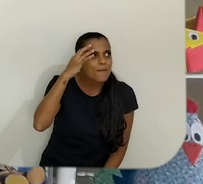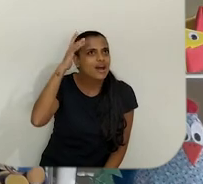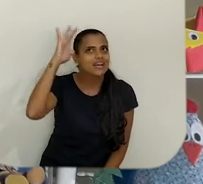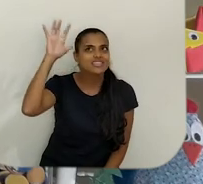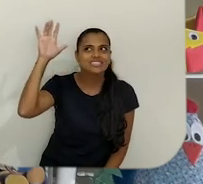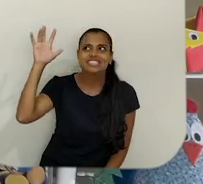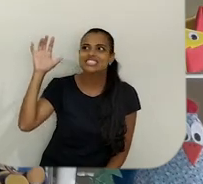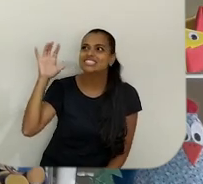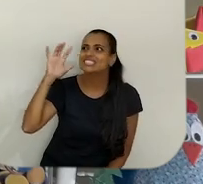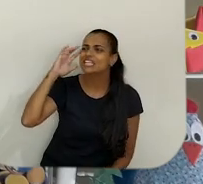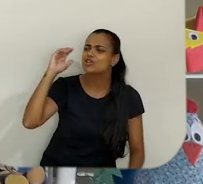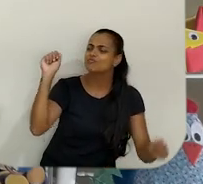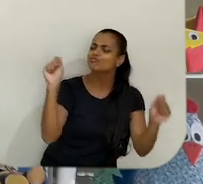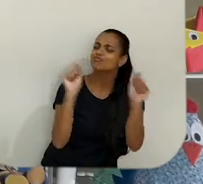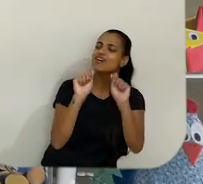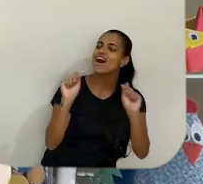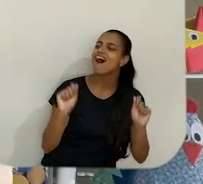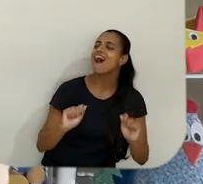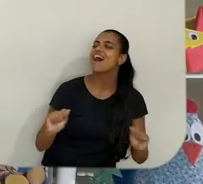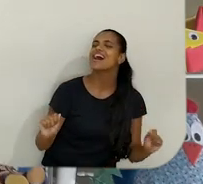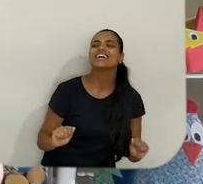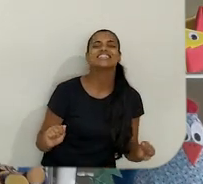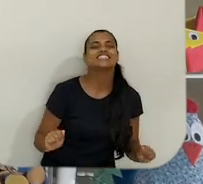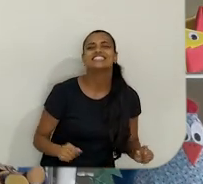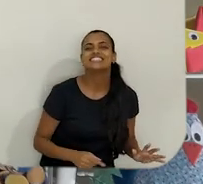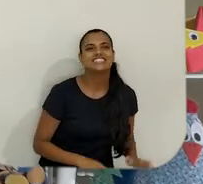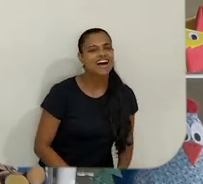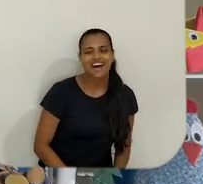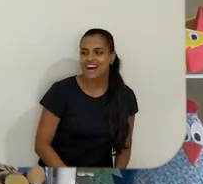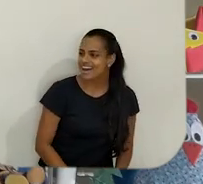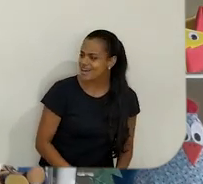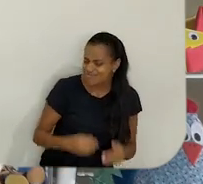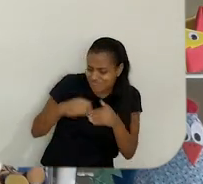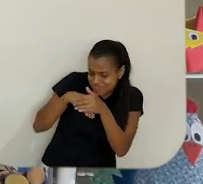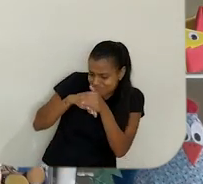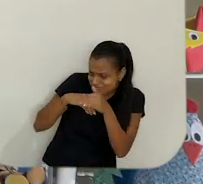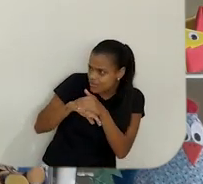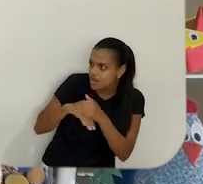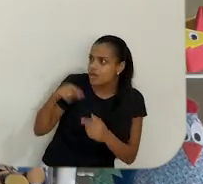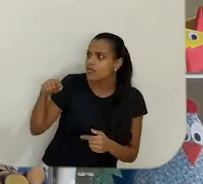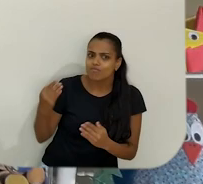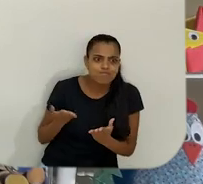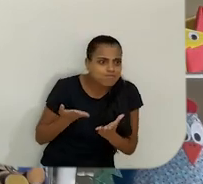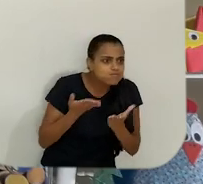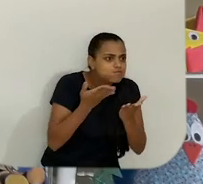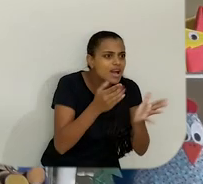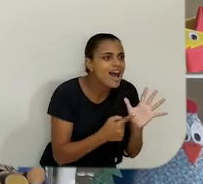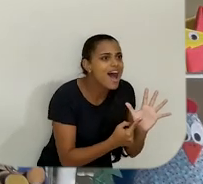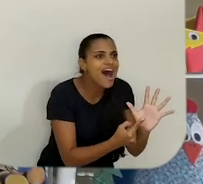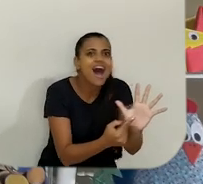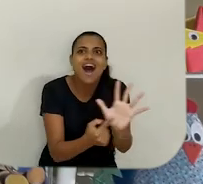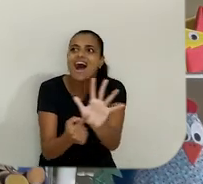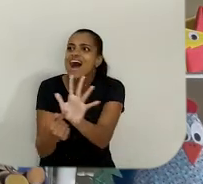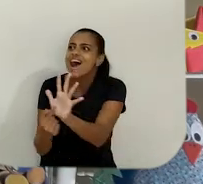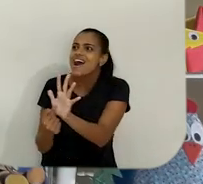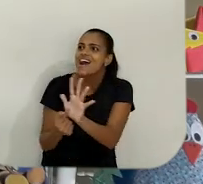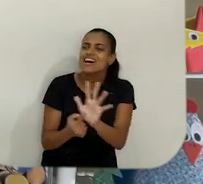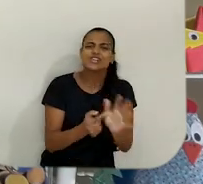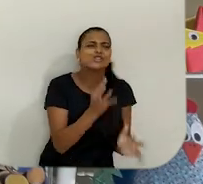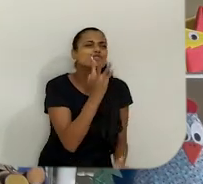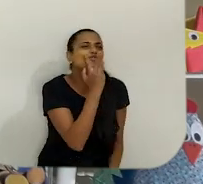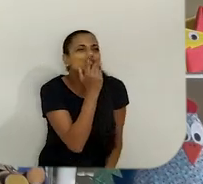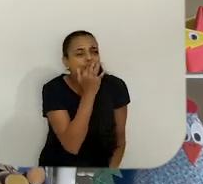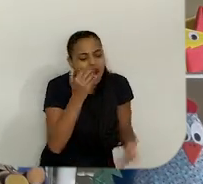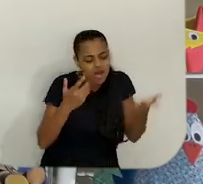essa arte tudo essa arte escondida sentir nunca pudéssemos ver todas essas cores